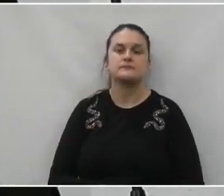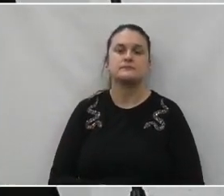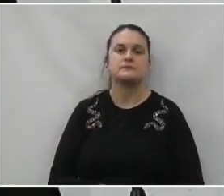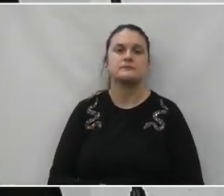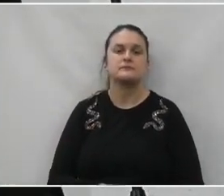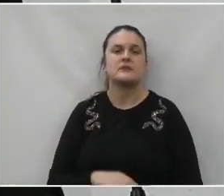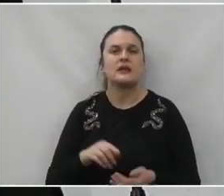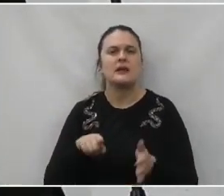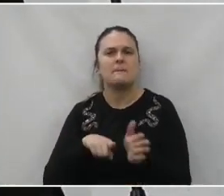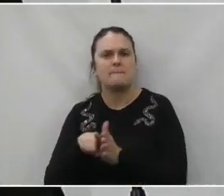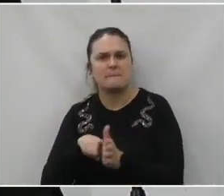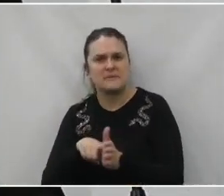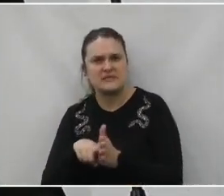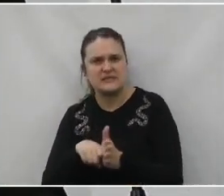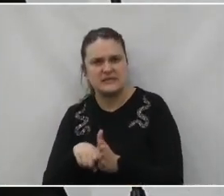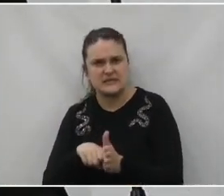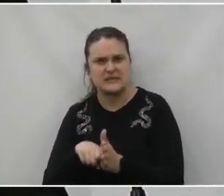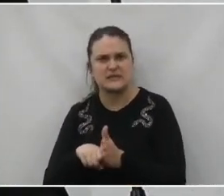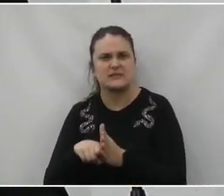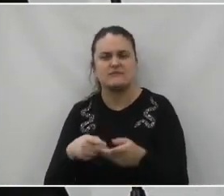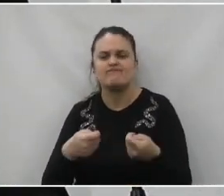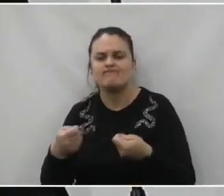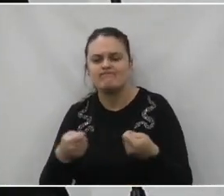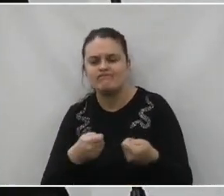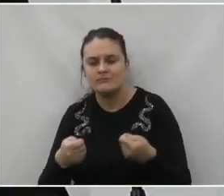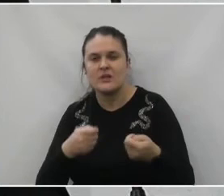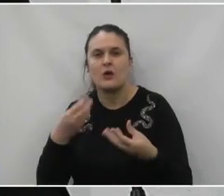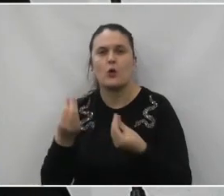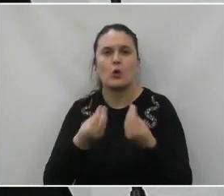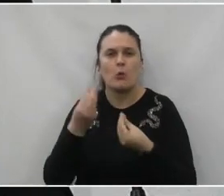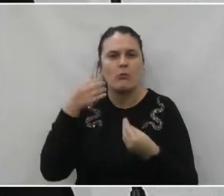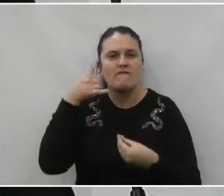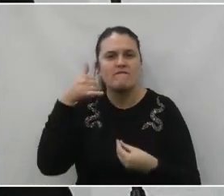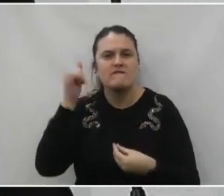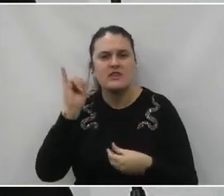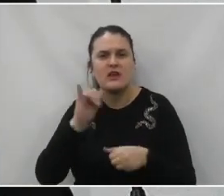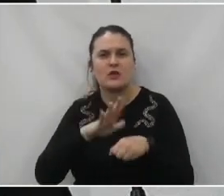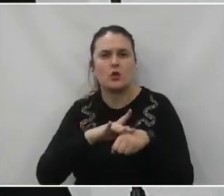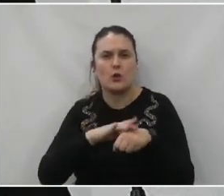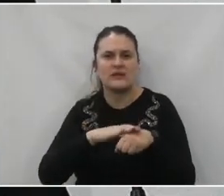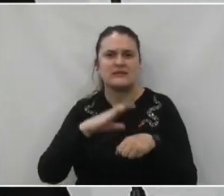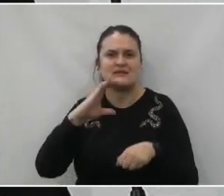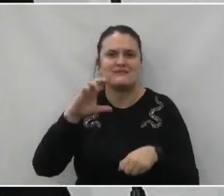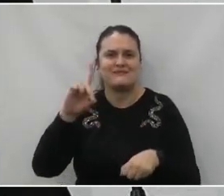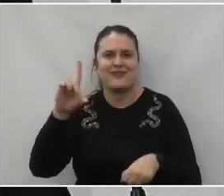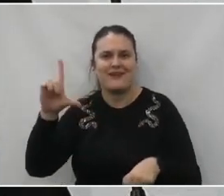As pesquisas do Centro de Controle da Prevenção das Doenças CDC